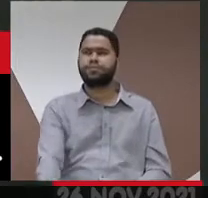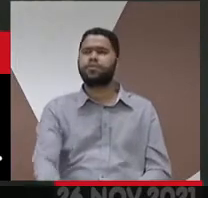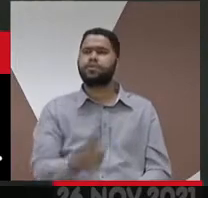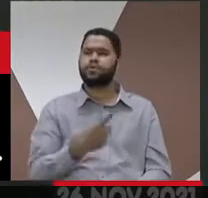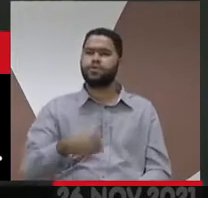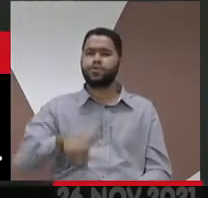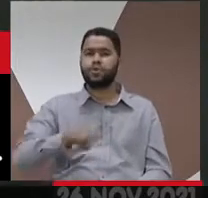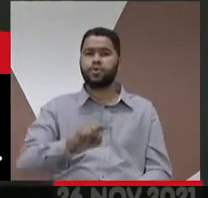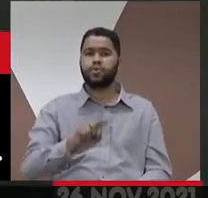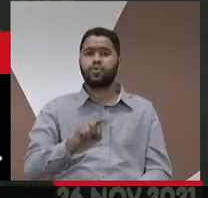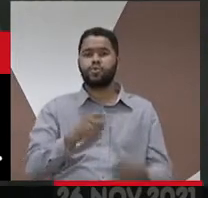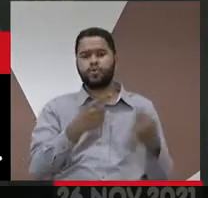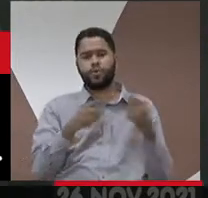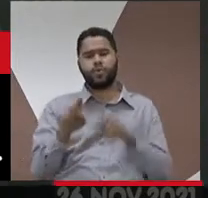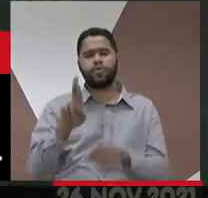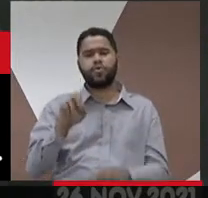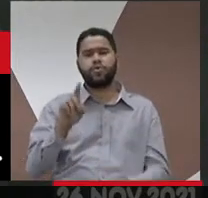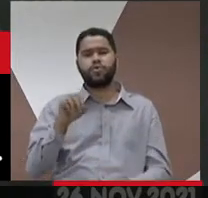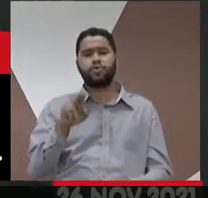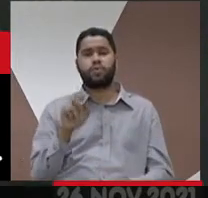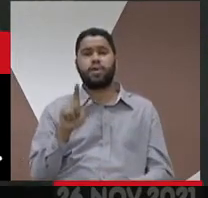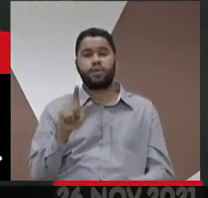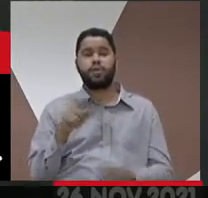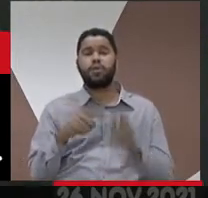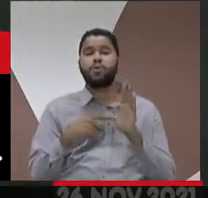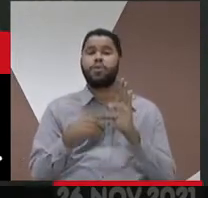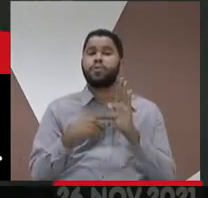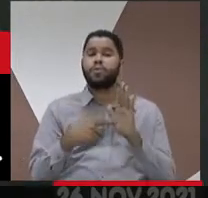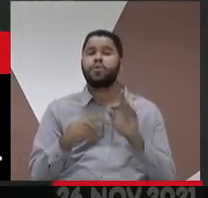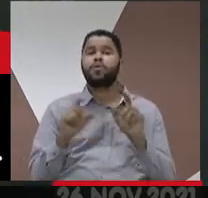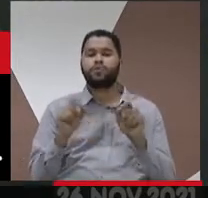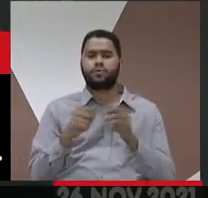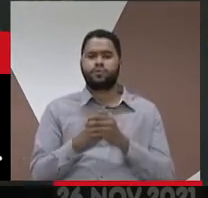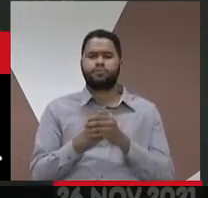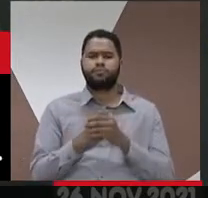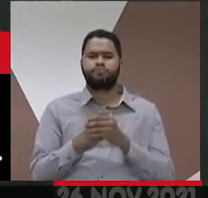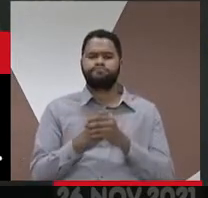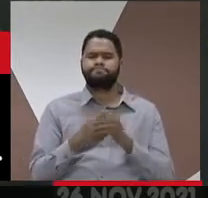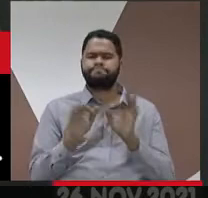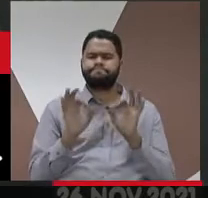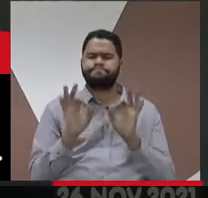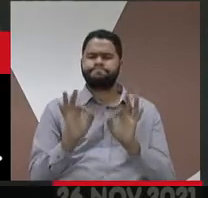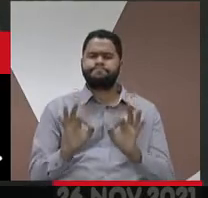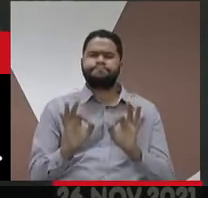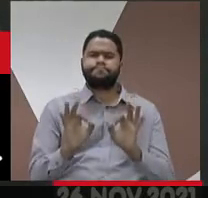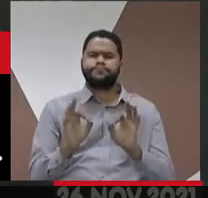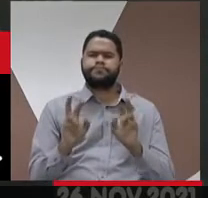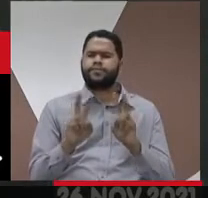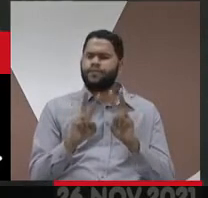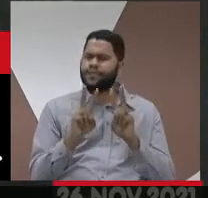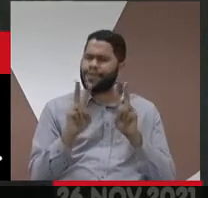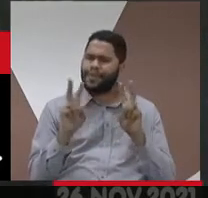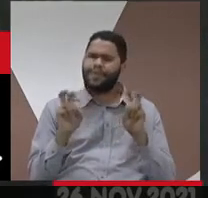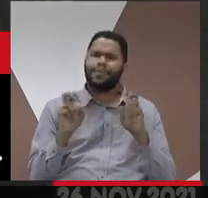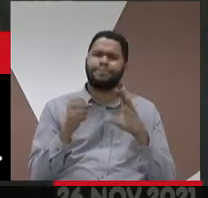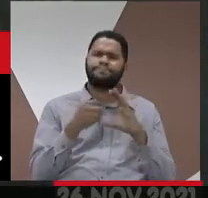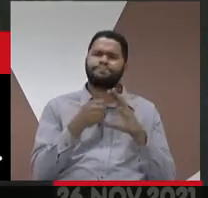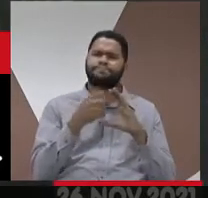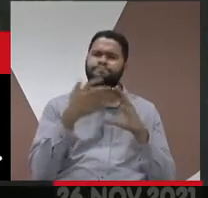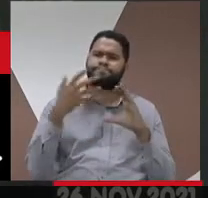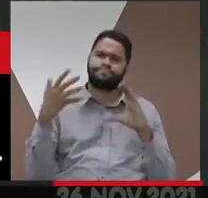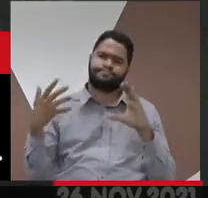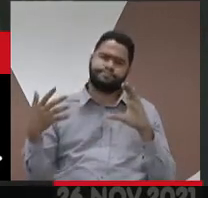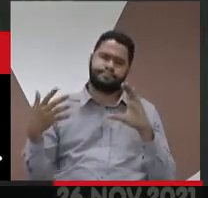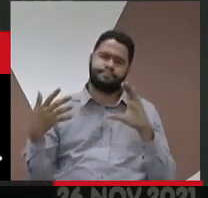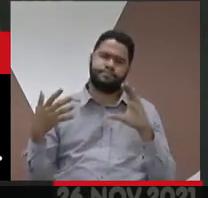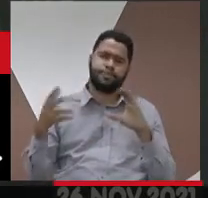Contra o Rodoanel, que está lá demonstrando cabalmente, sob todos os aspectos, né,